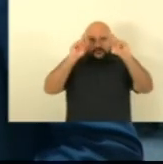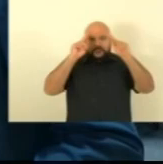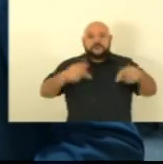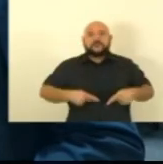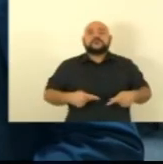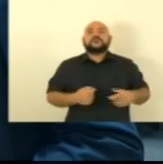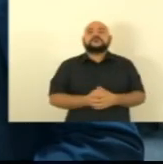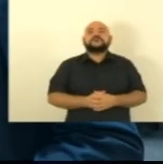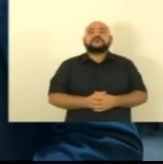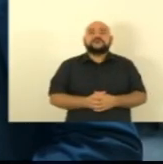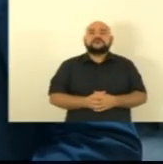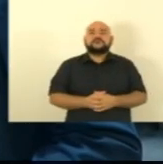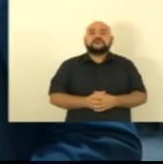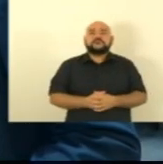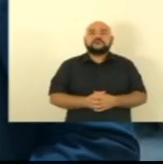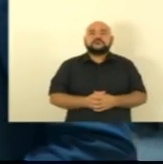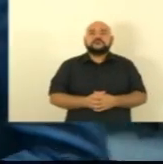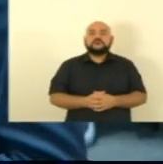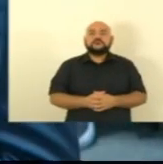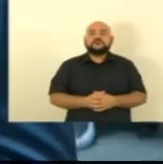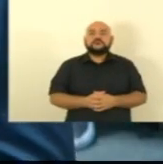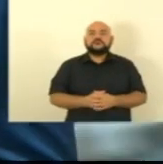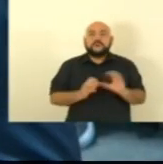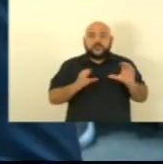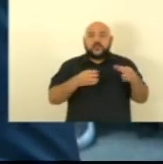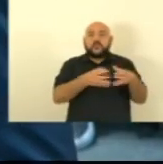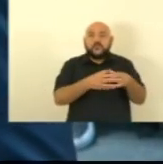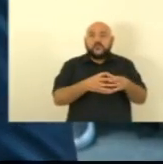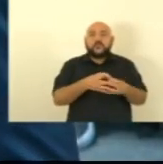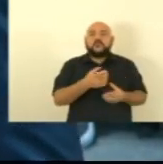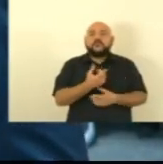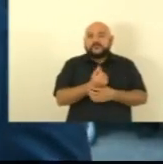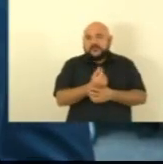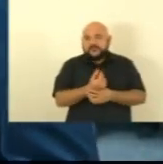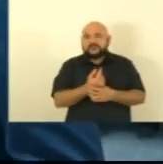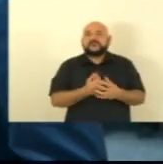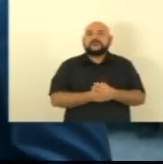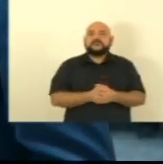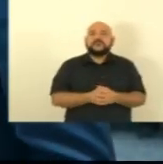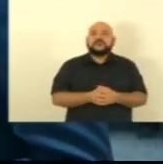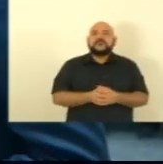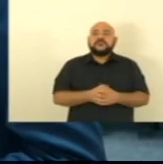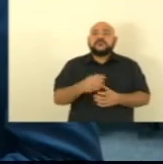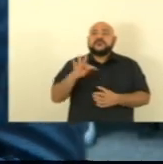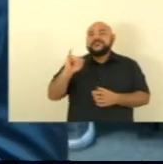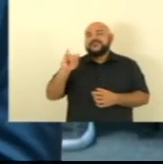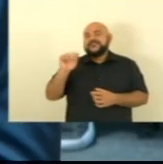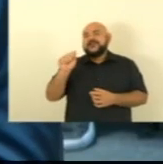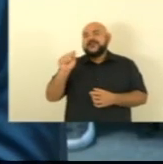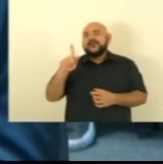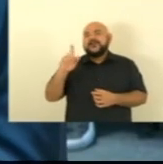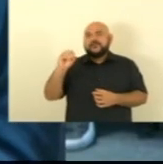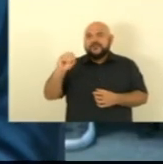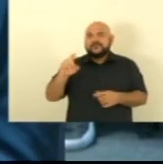Comissão de Finanças. Deputado Thiago Hoffmann, com voto. Deputado Thiago Hoffmann, com relator. Deputado João Coser,